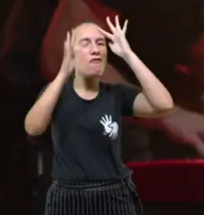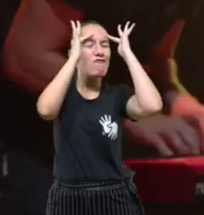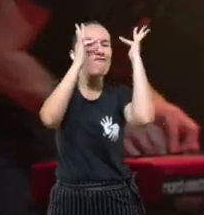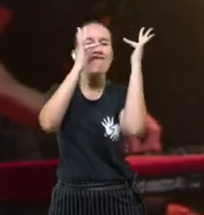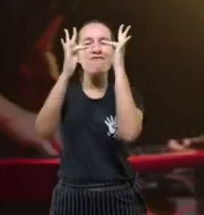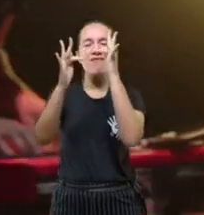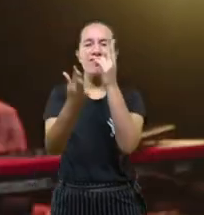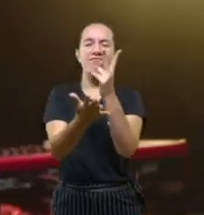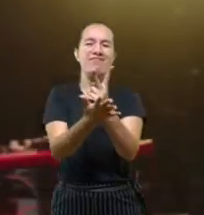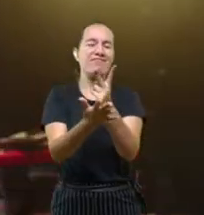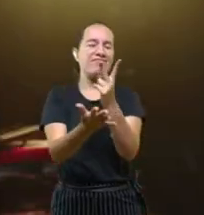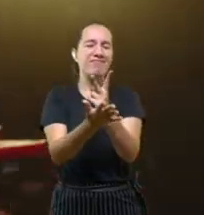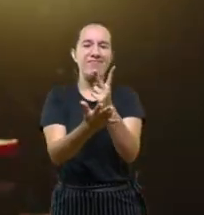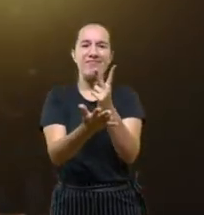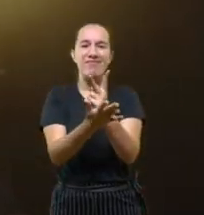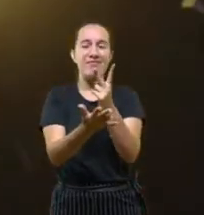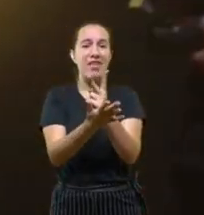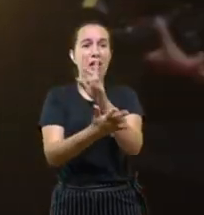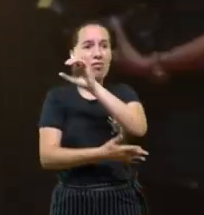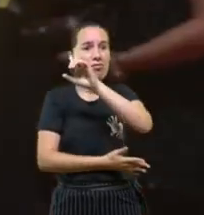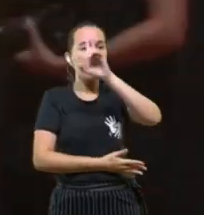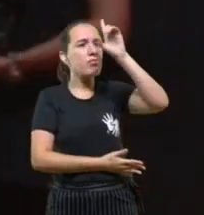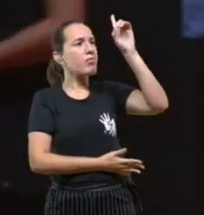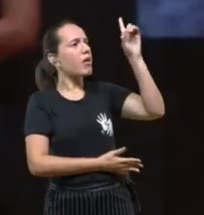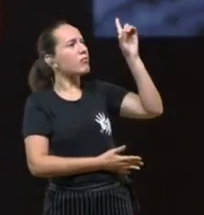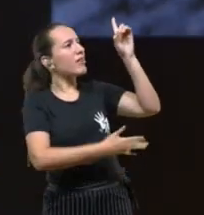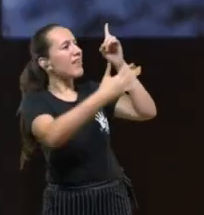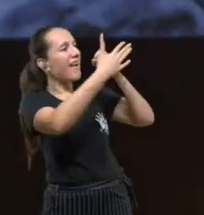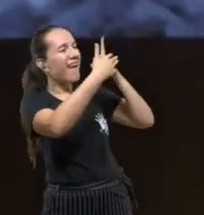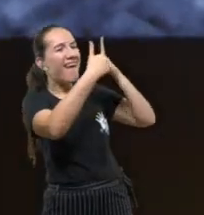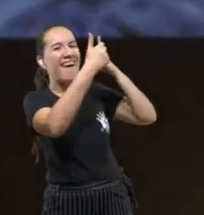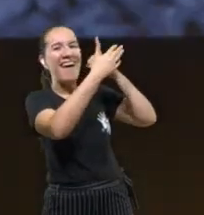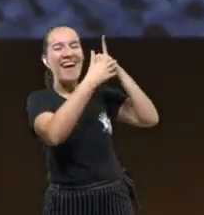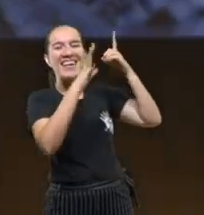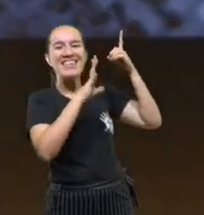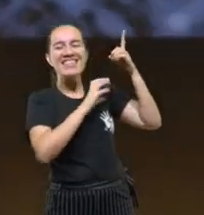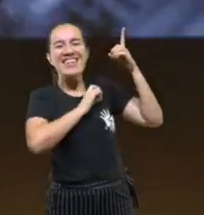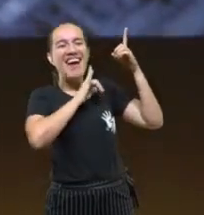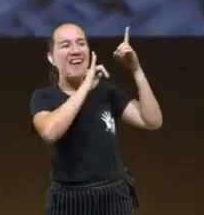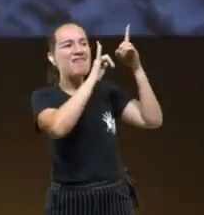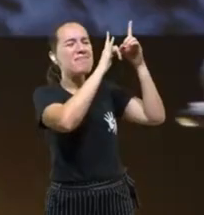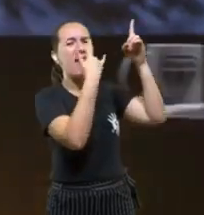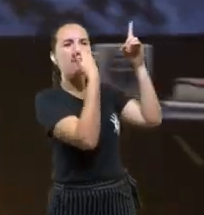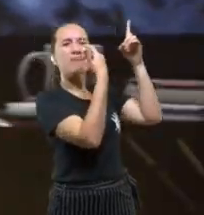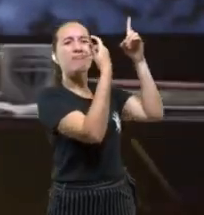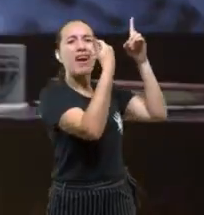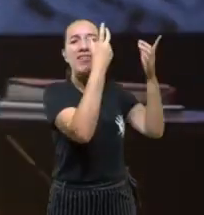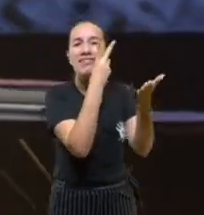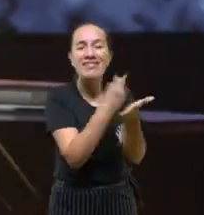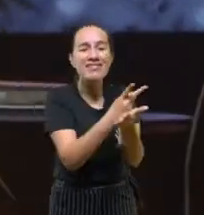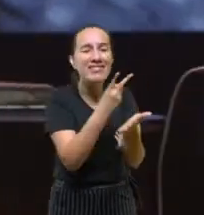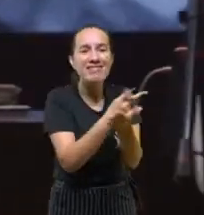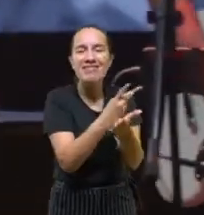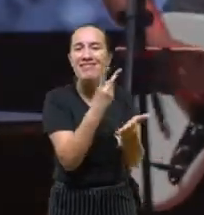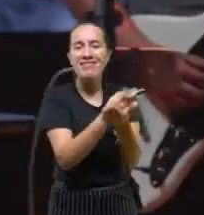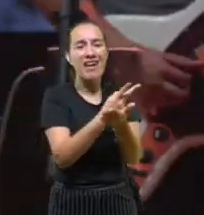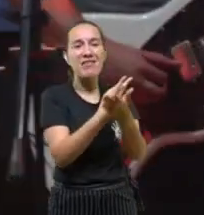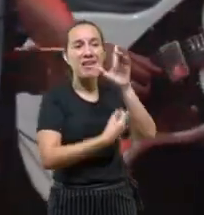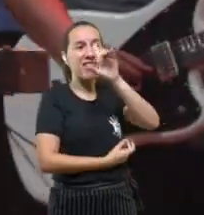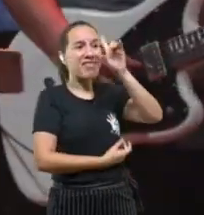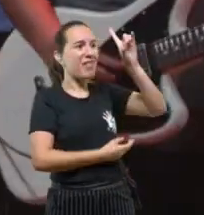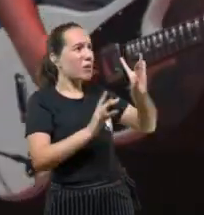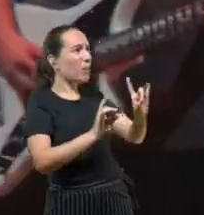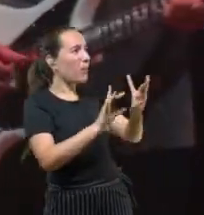fiel, é sempre amável, é sempre desejável, é sempre